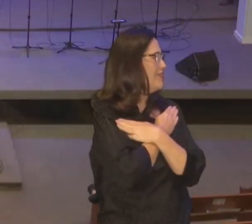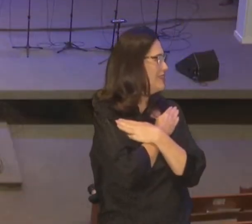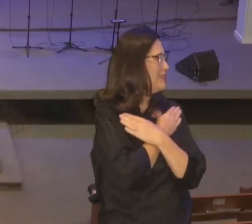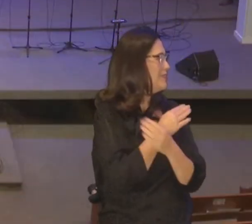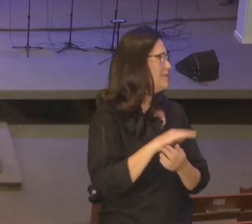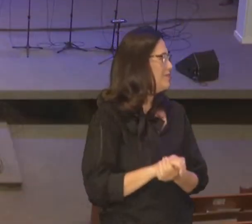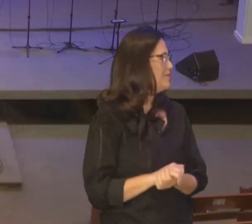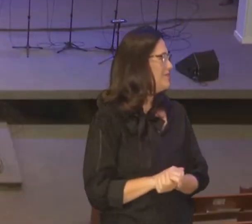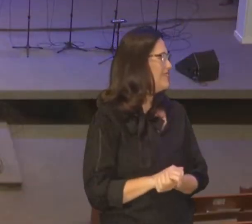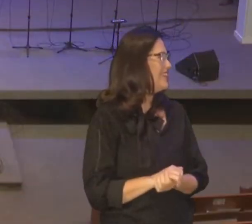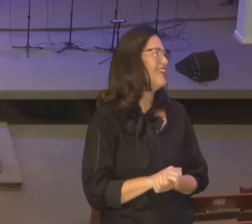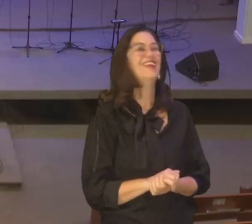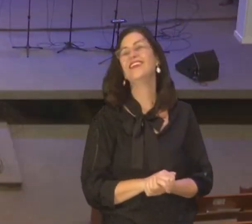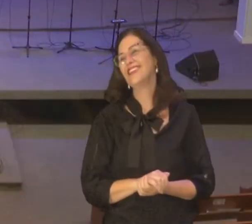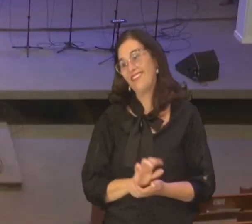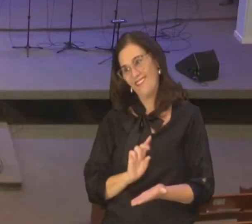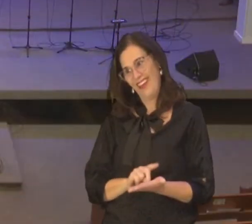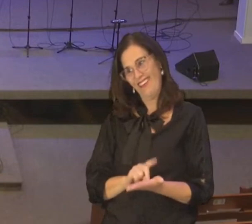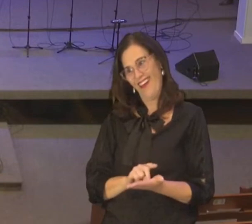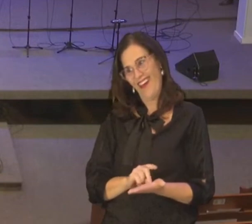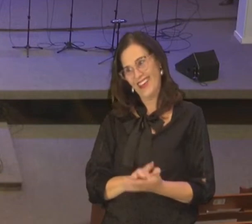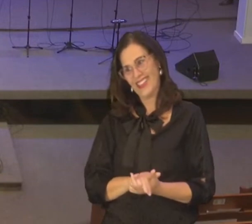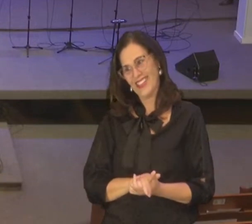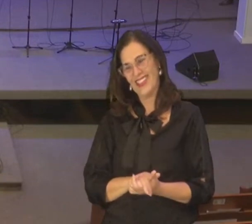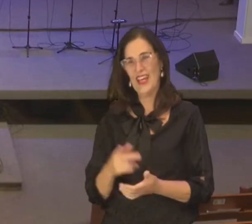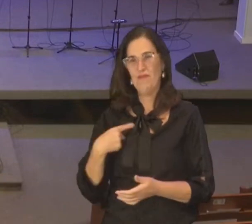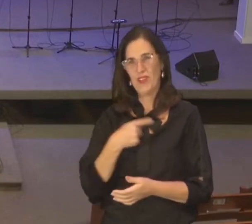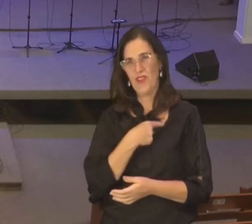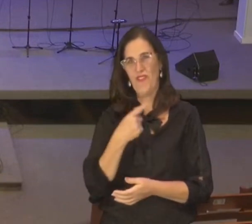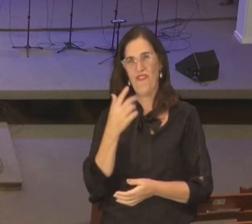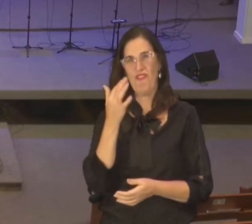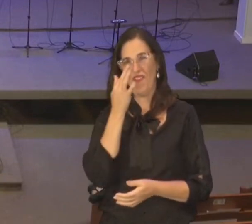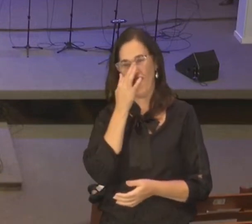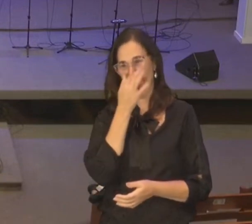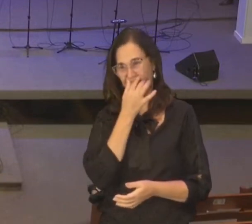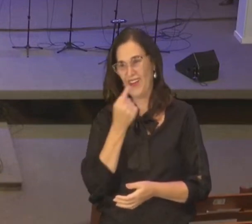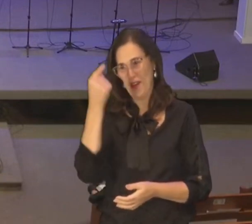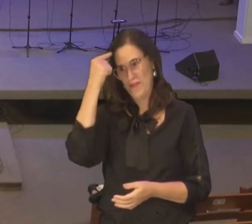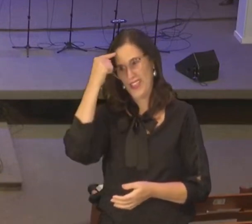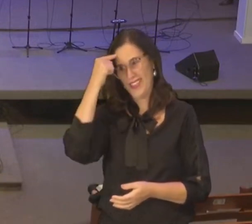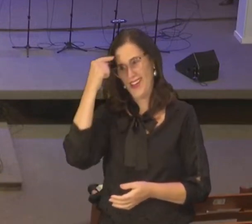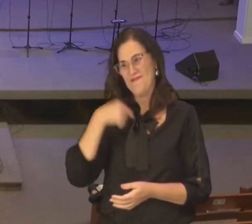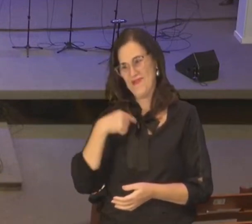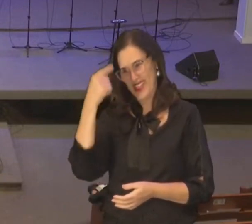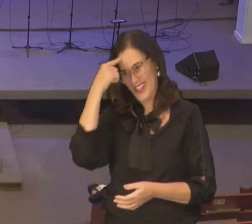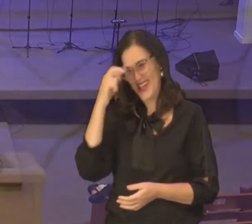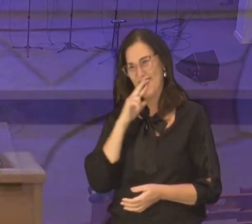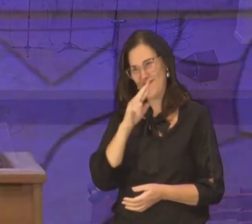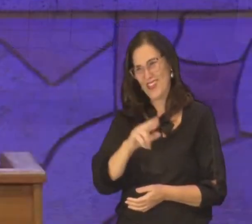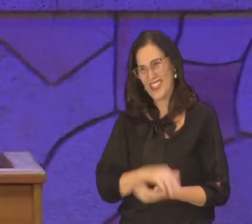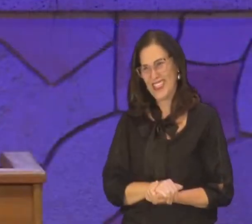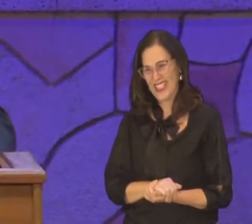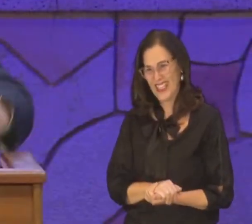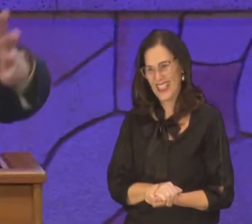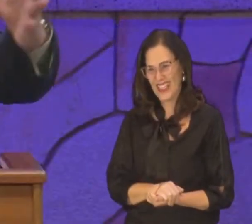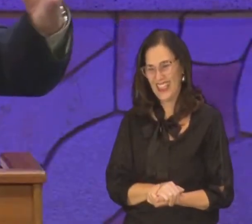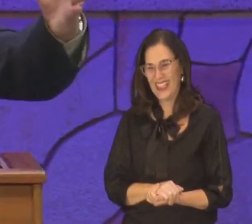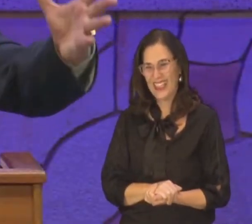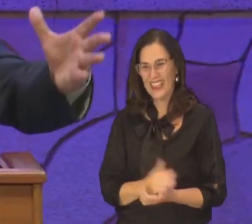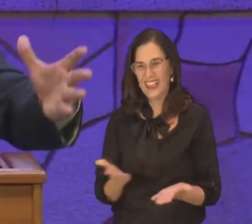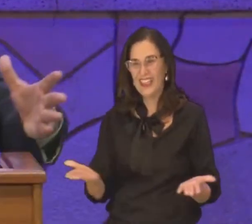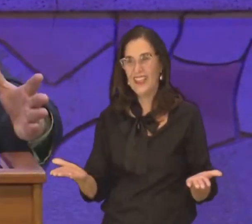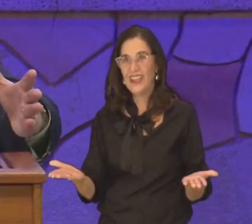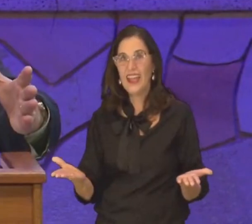que iria mesmo? Iria, pastor Francisco? Vai pensar. Vai pensar. Mas era